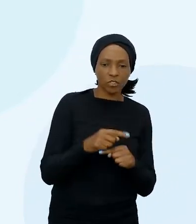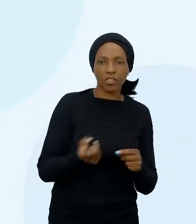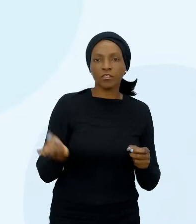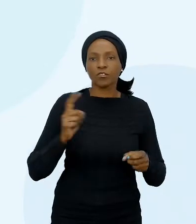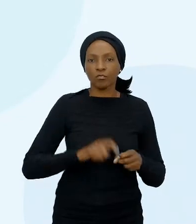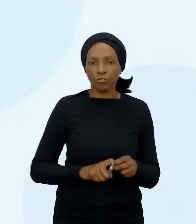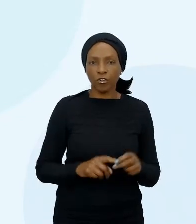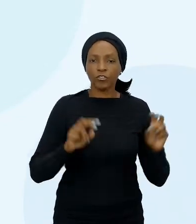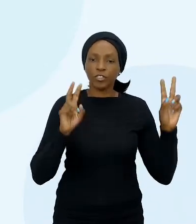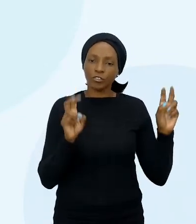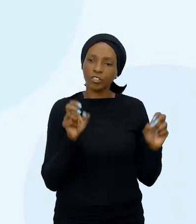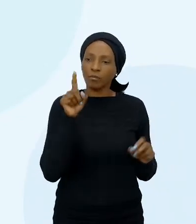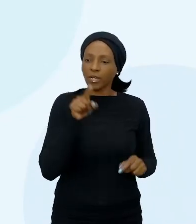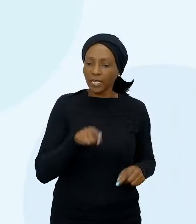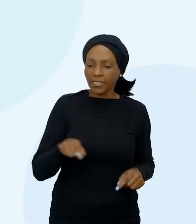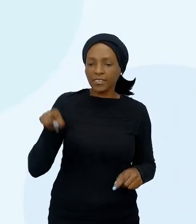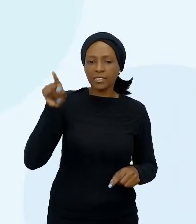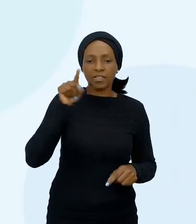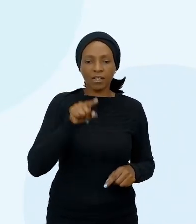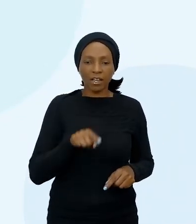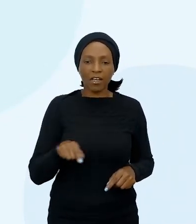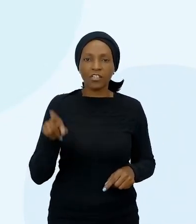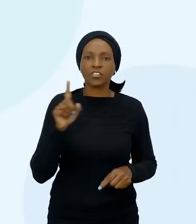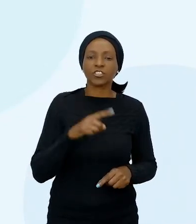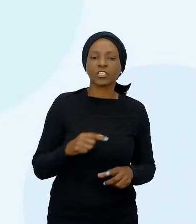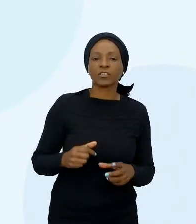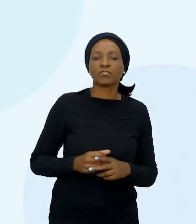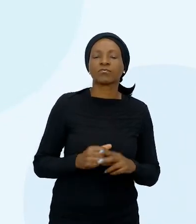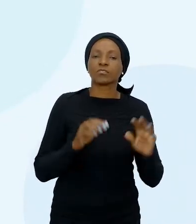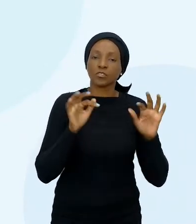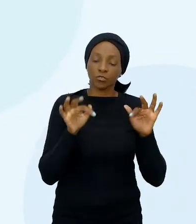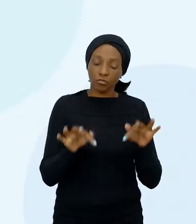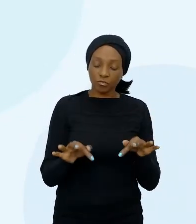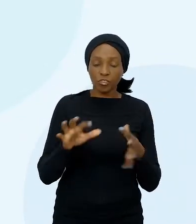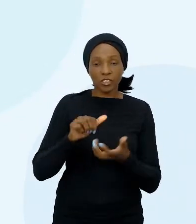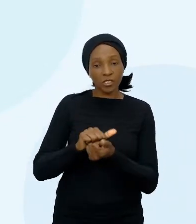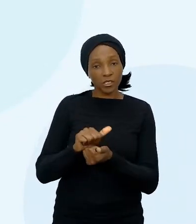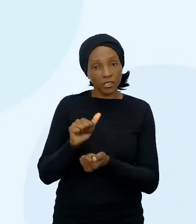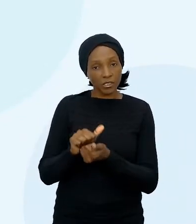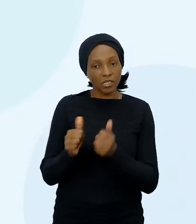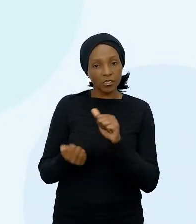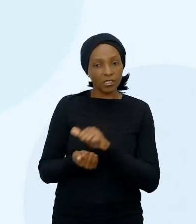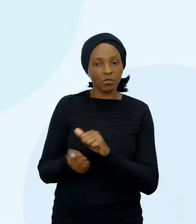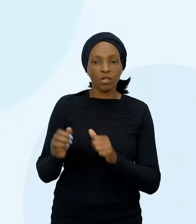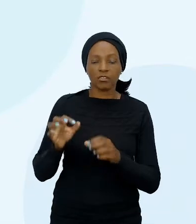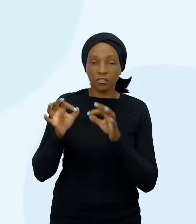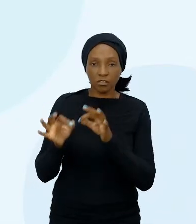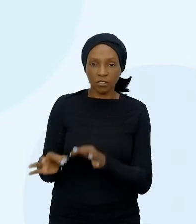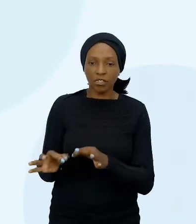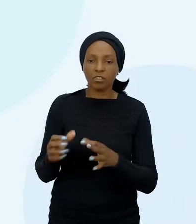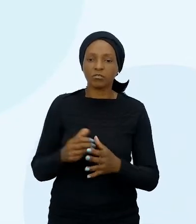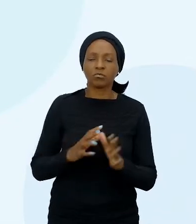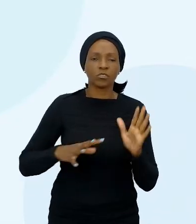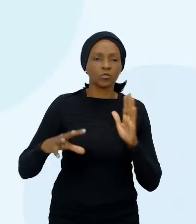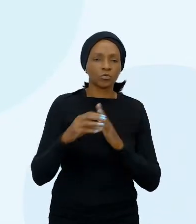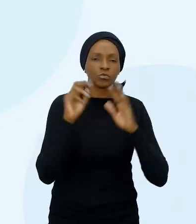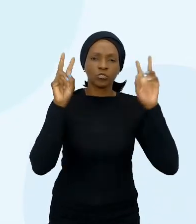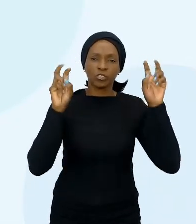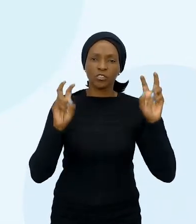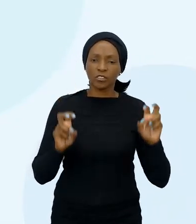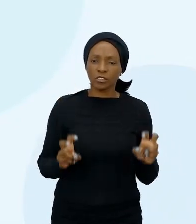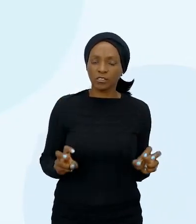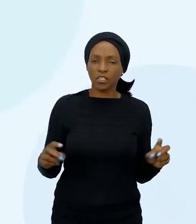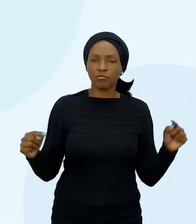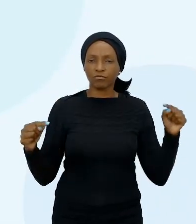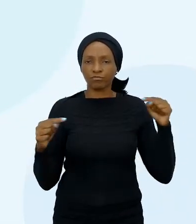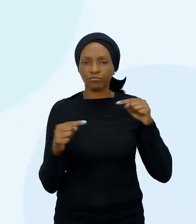reciclagem, para destinação final ambientalmente adequada, né? Então, todos esses tópicos aí se